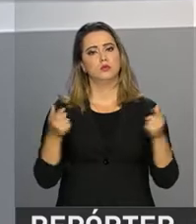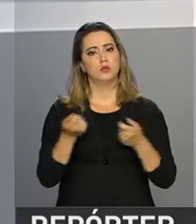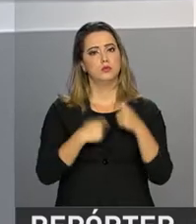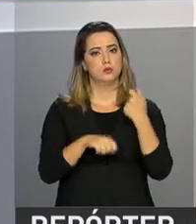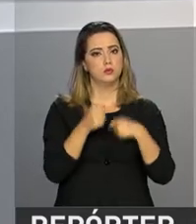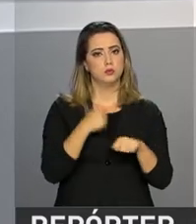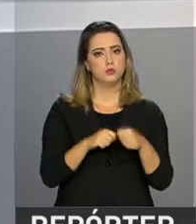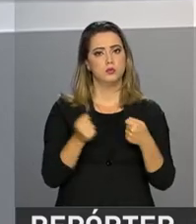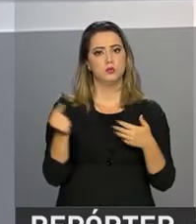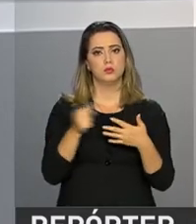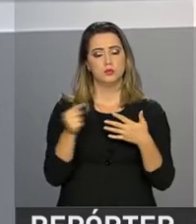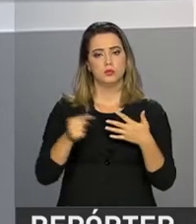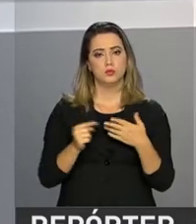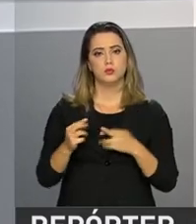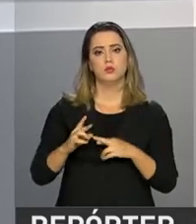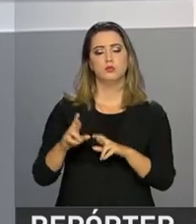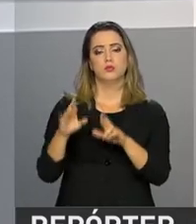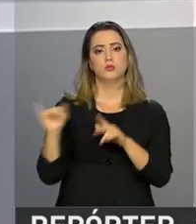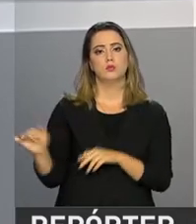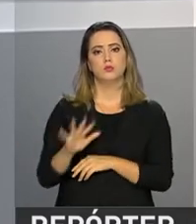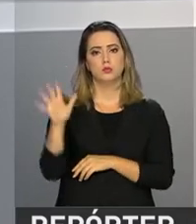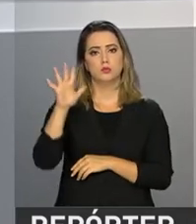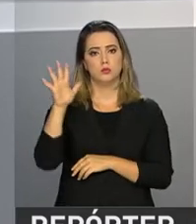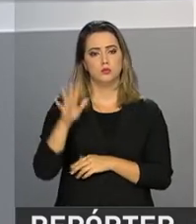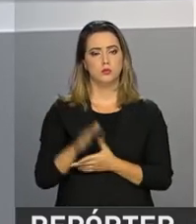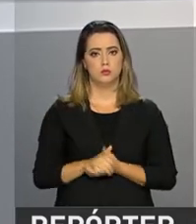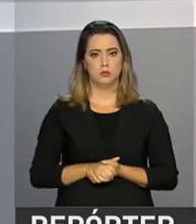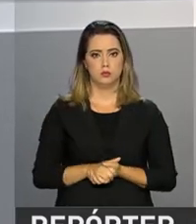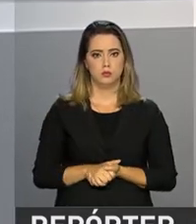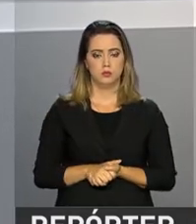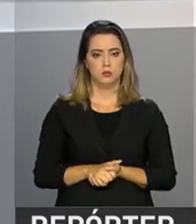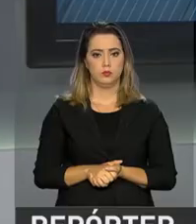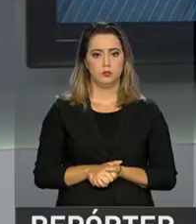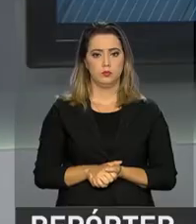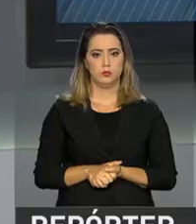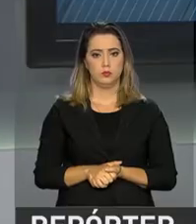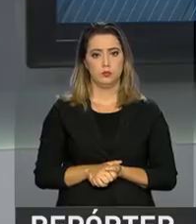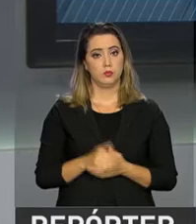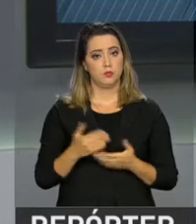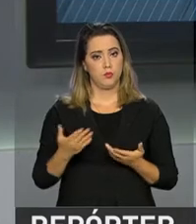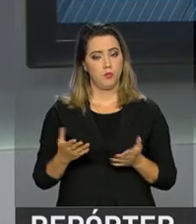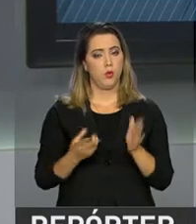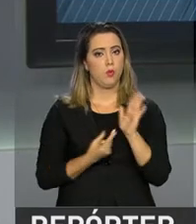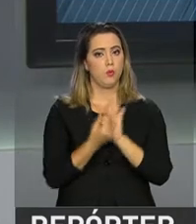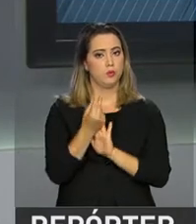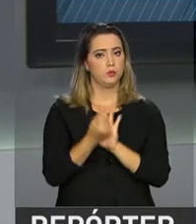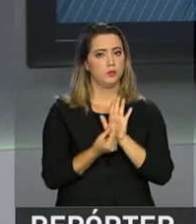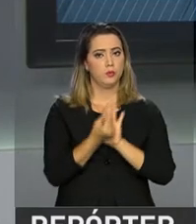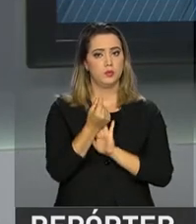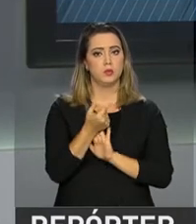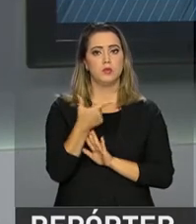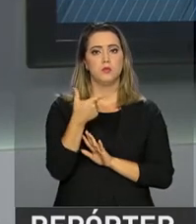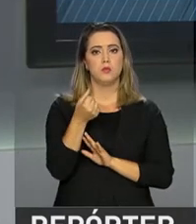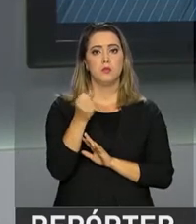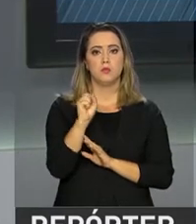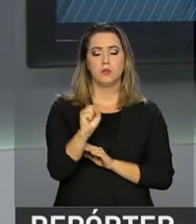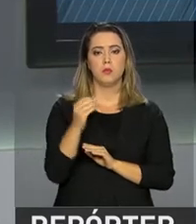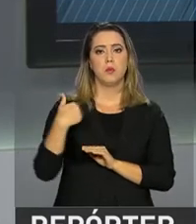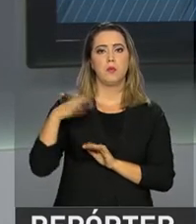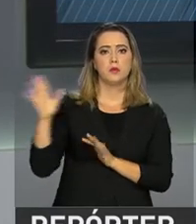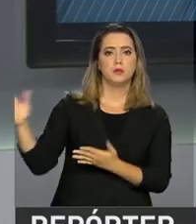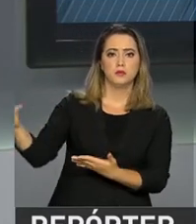e das projeções e expectativas de inflação e orçamento de 2018 vai ter mais